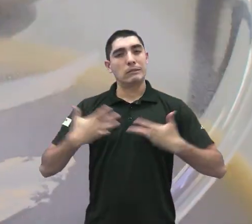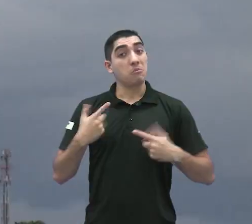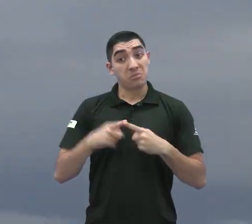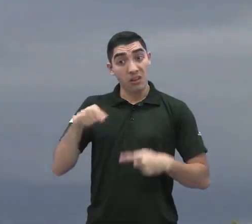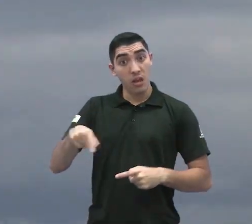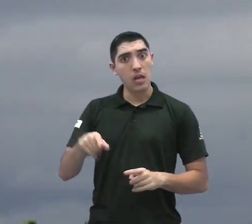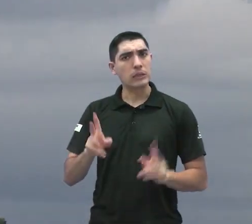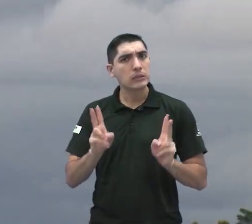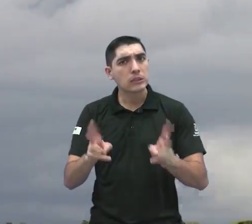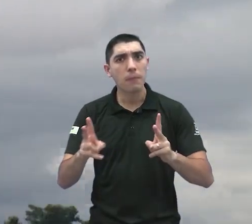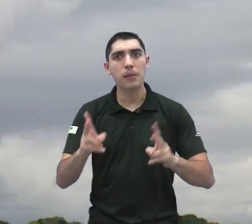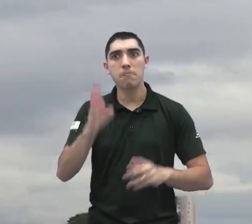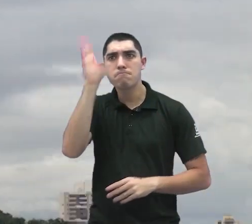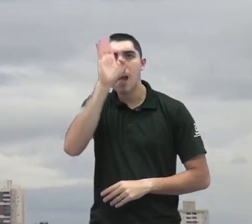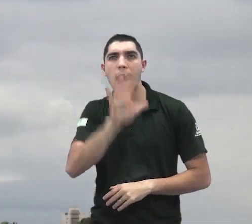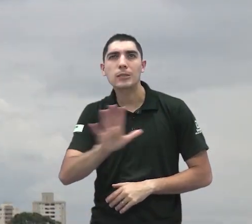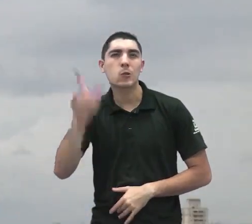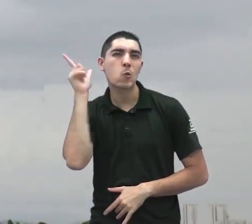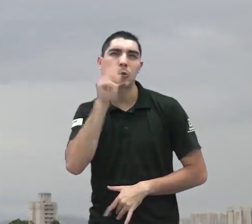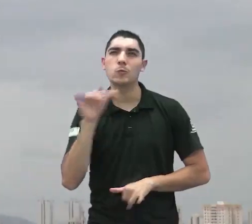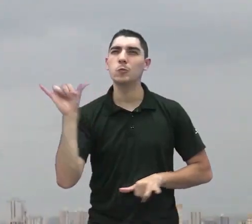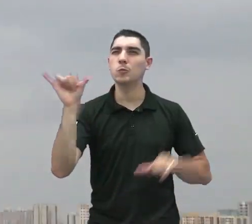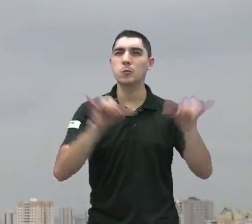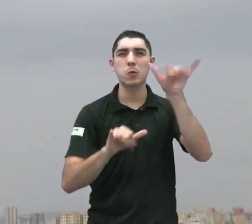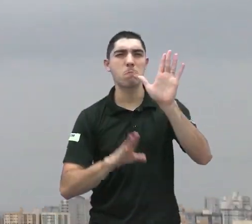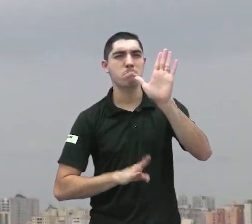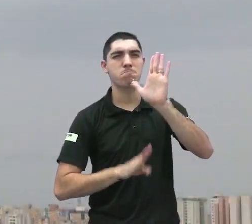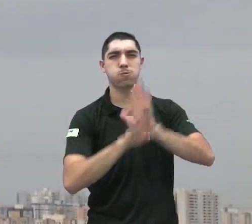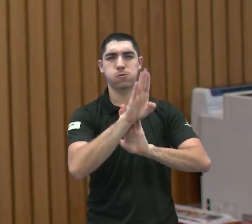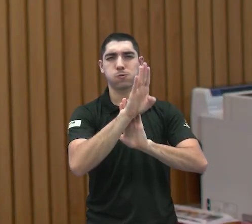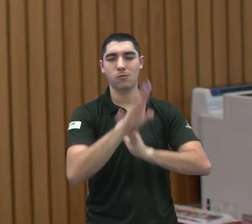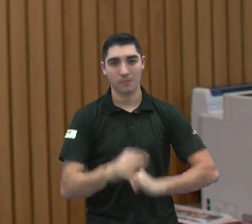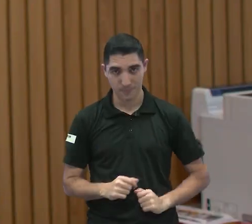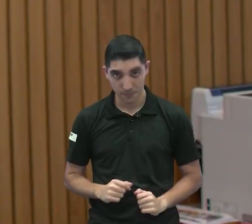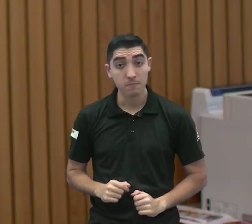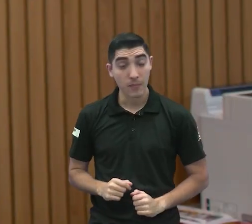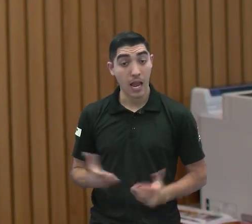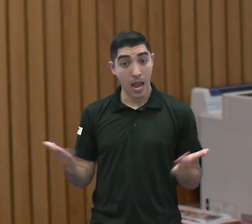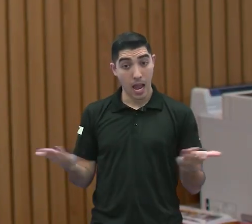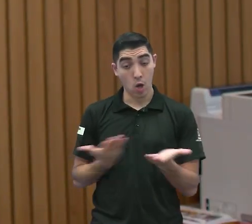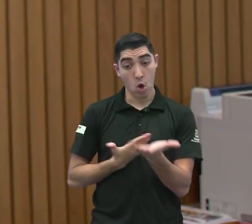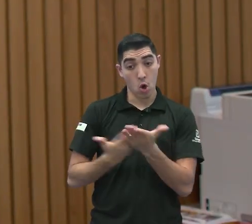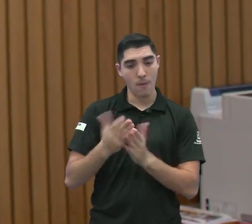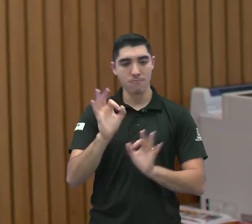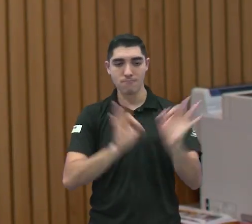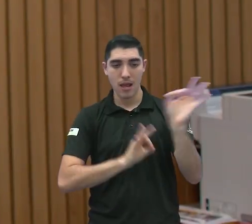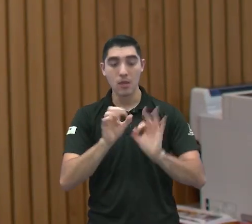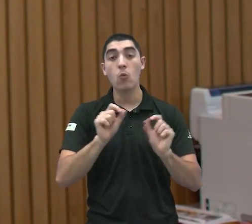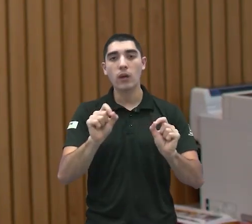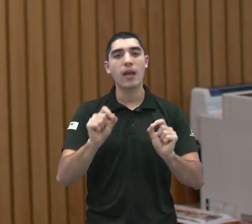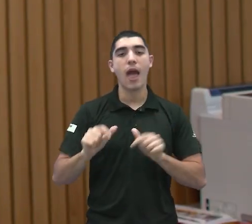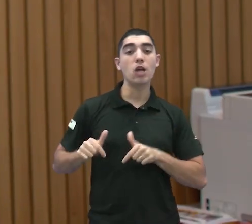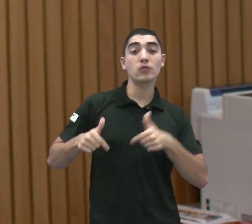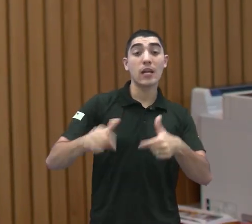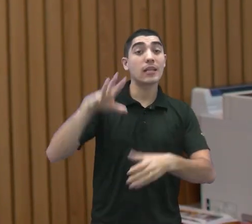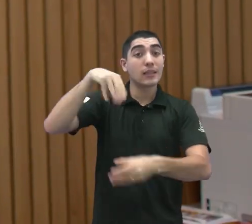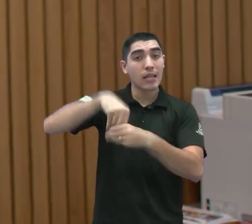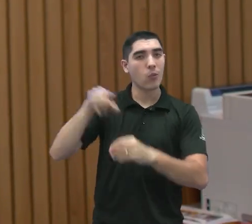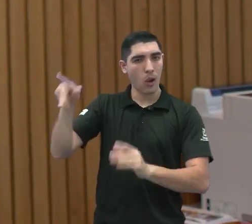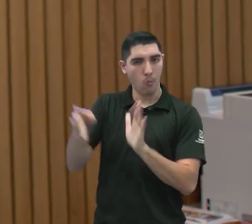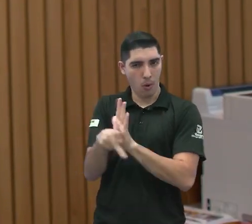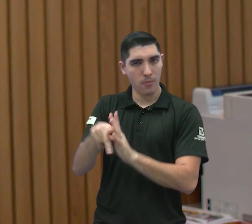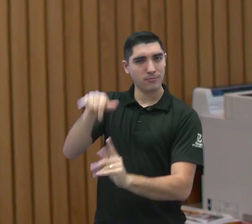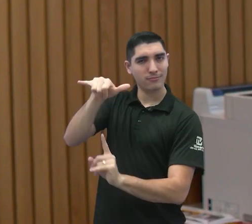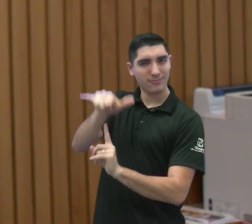tecnologia que move a cidade e faz o Brasil voar mais alto. Nós estamos elaborando algumas atividades de lazer no